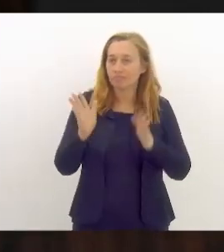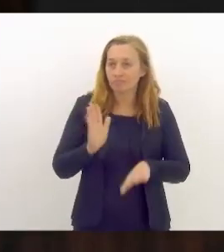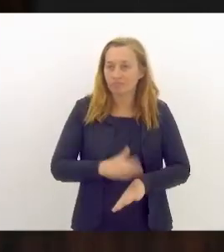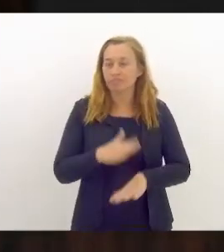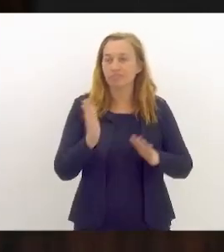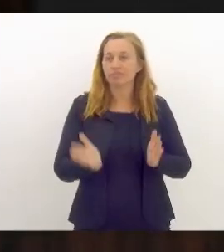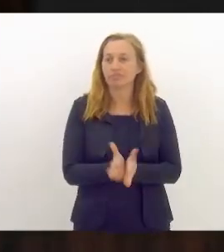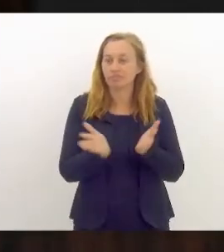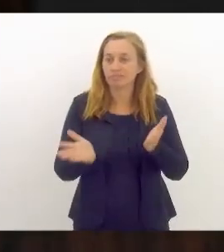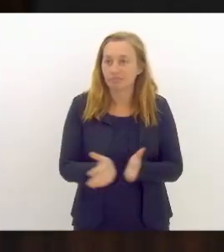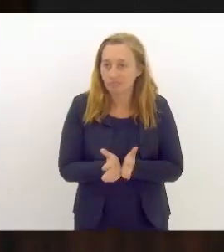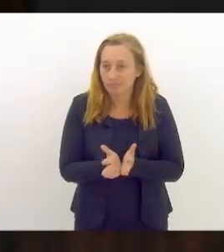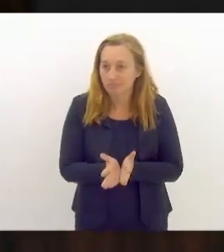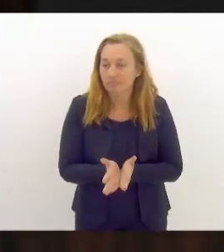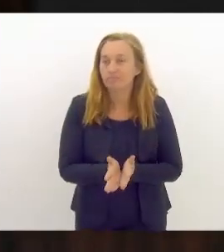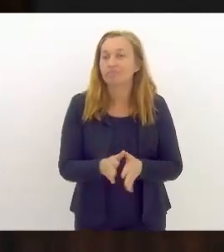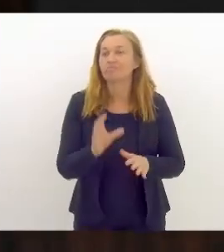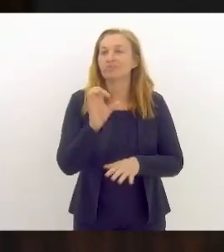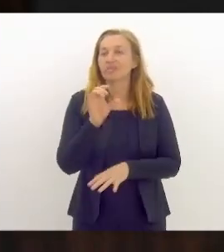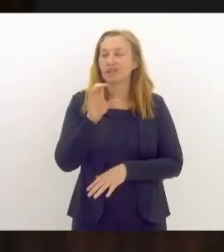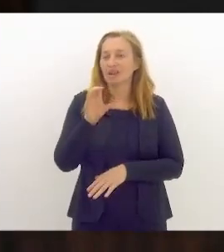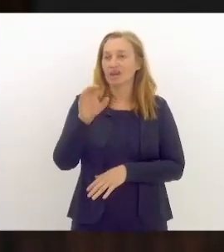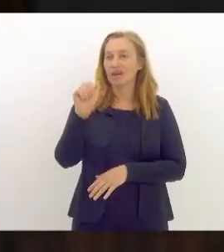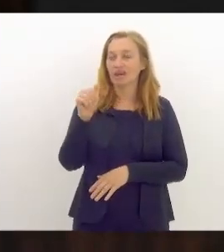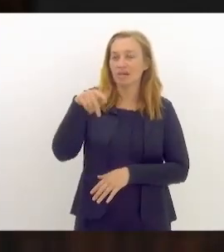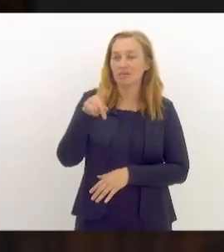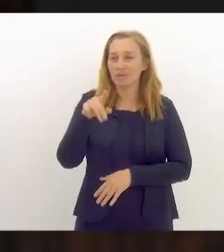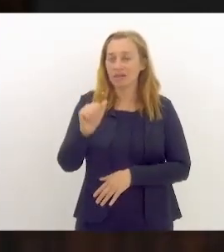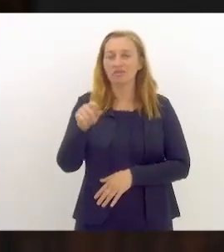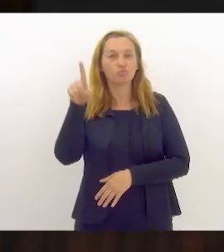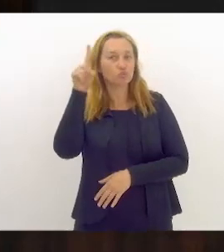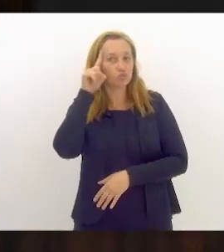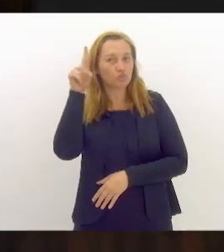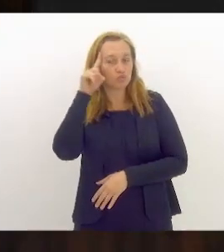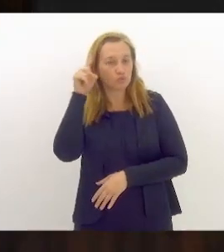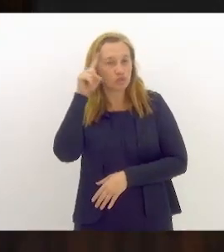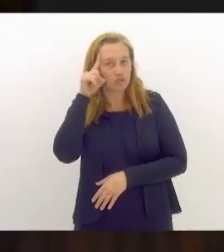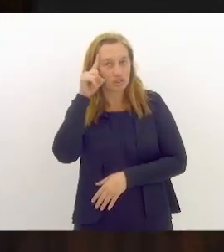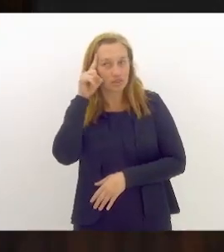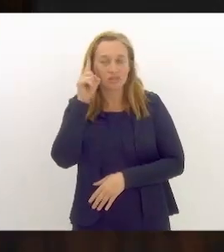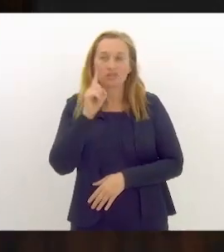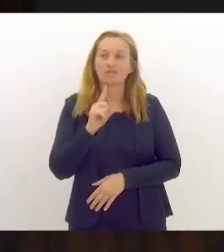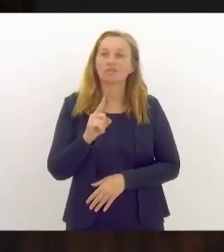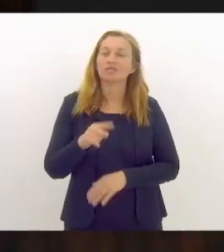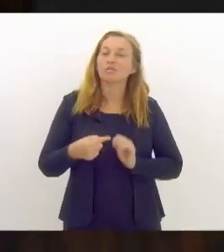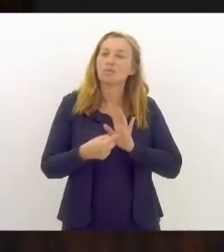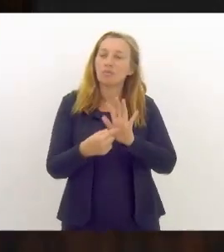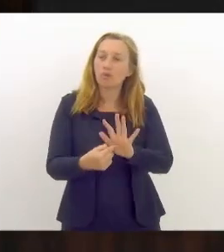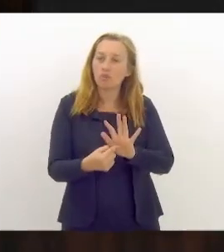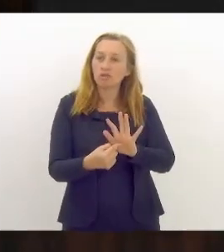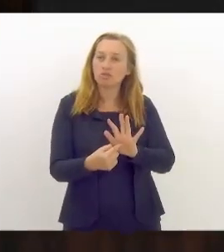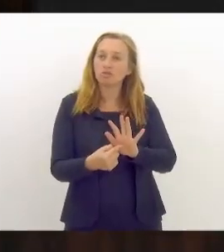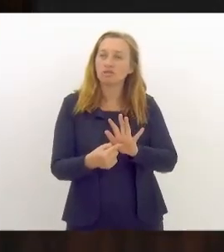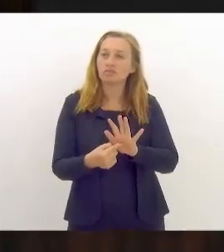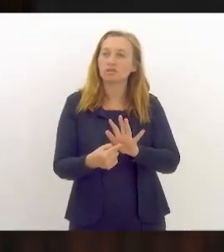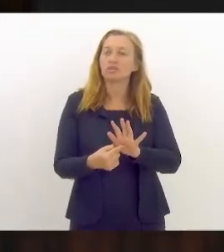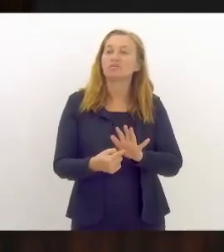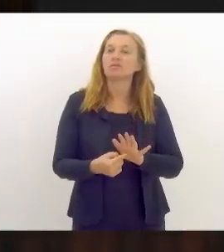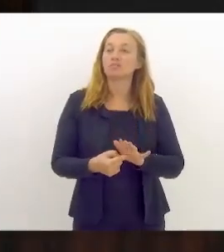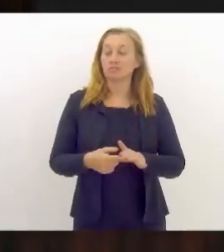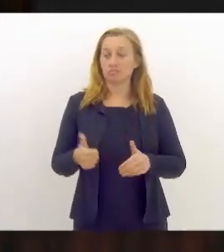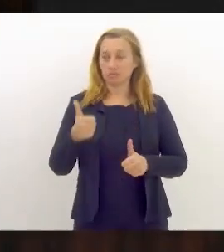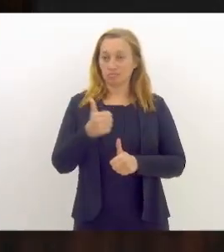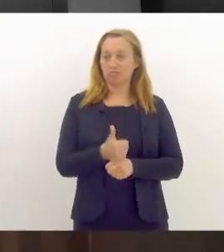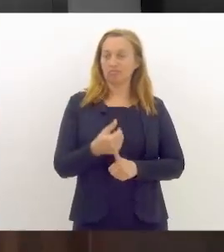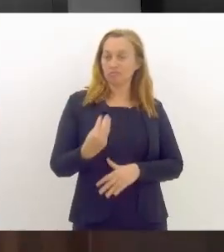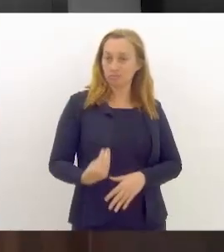necessitados e Camila todo dia e todo momento damostras de que assumiu como a missão